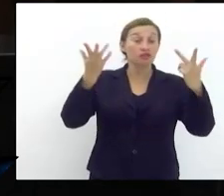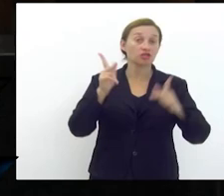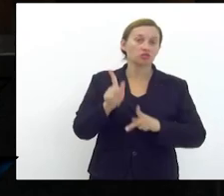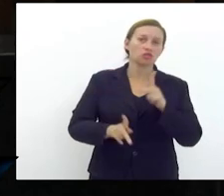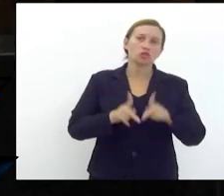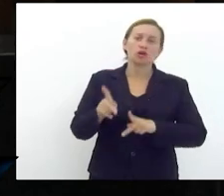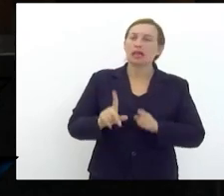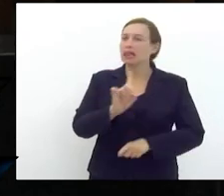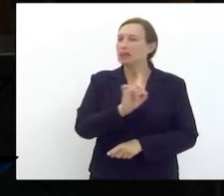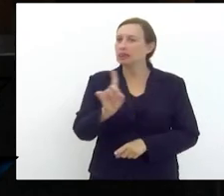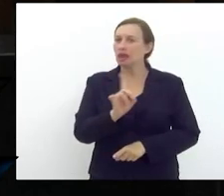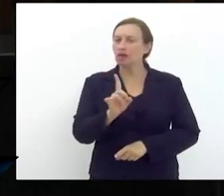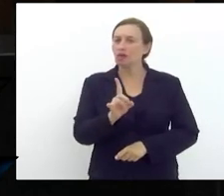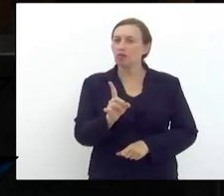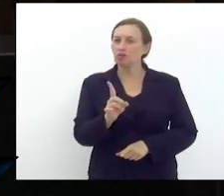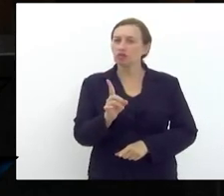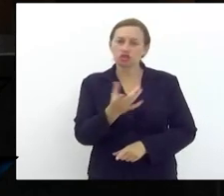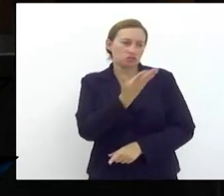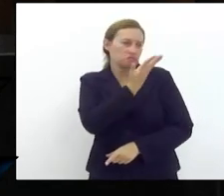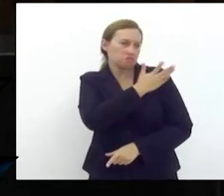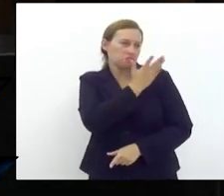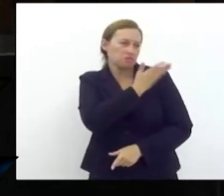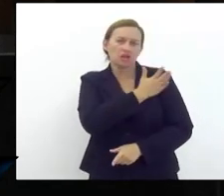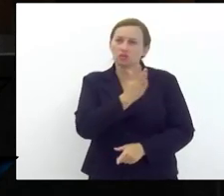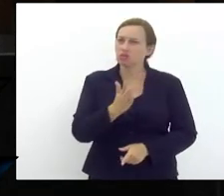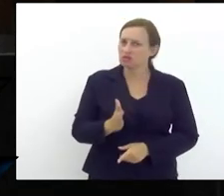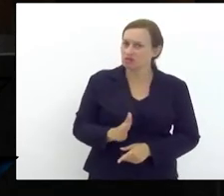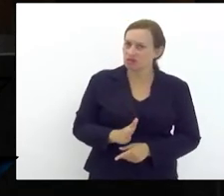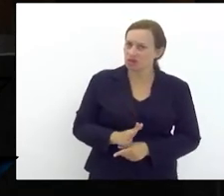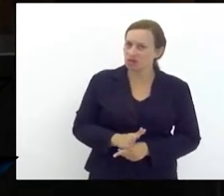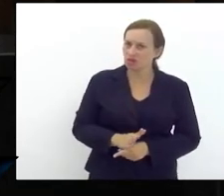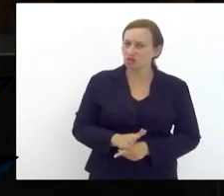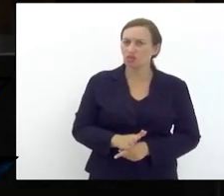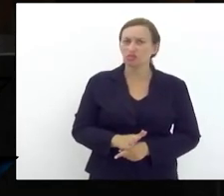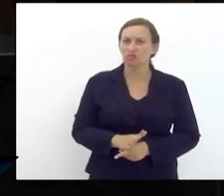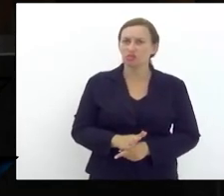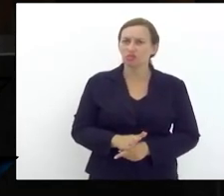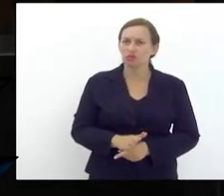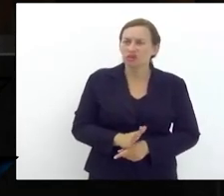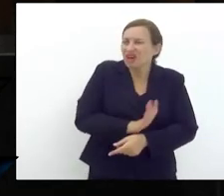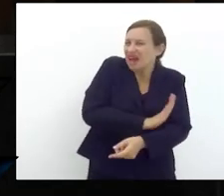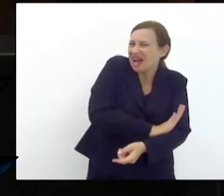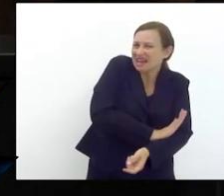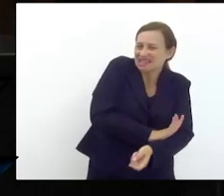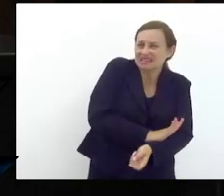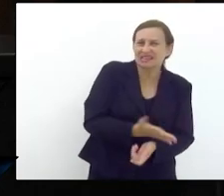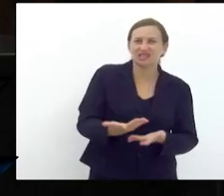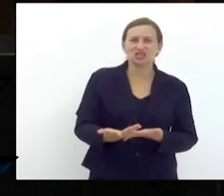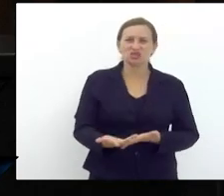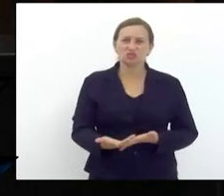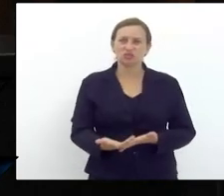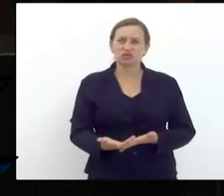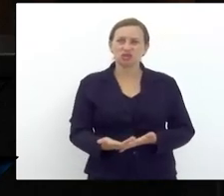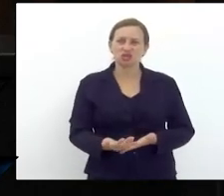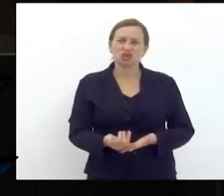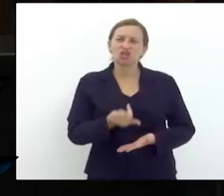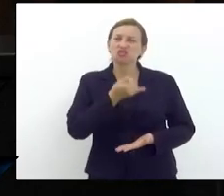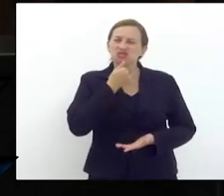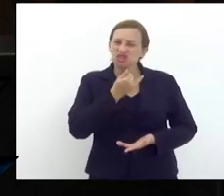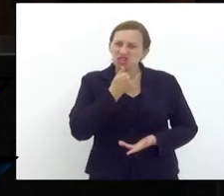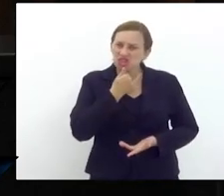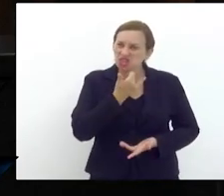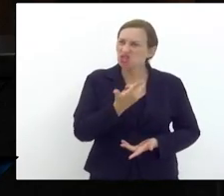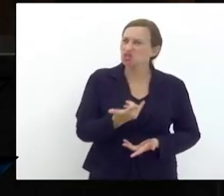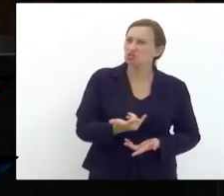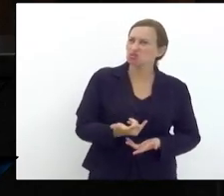e não expressões daquilo de mais pequeno e horrendo que é o racismo